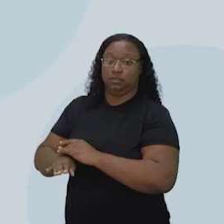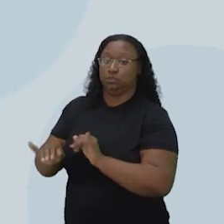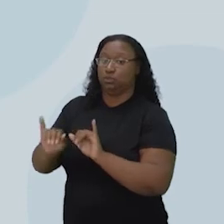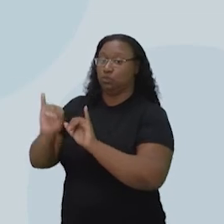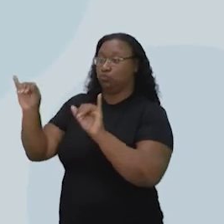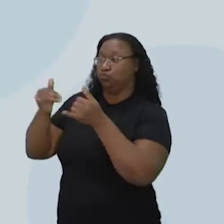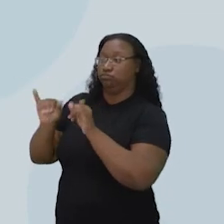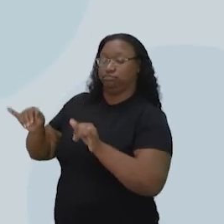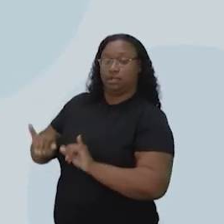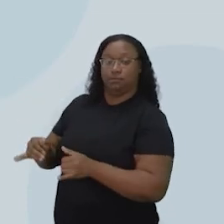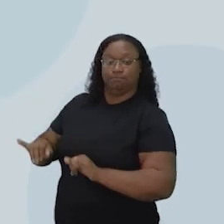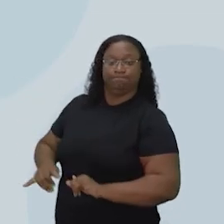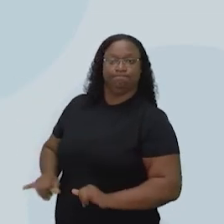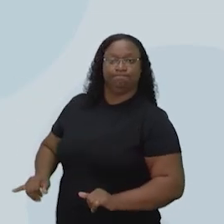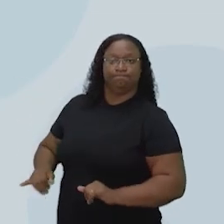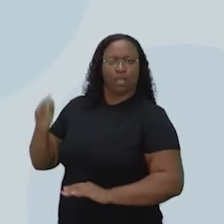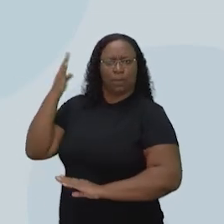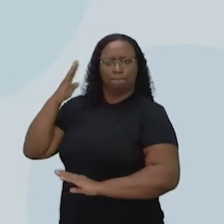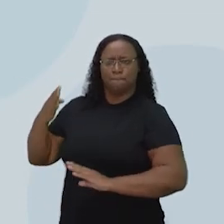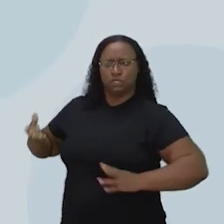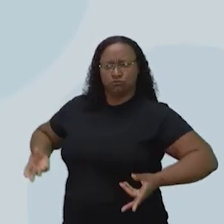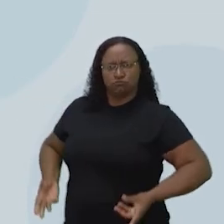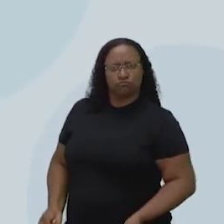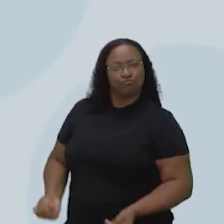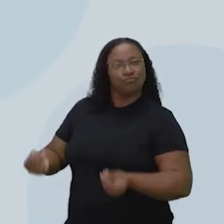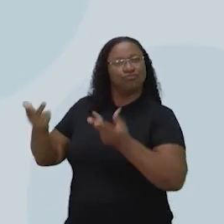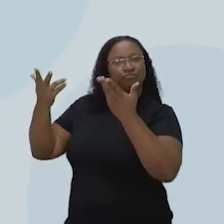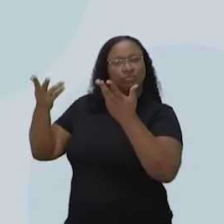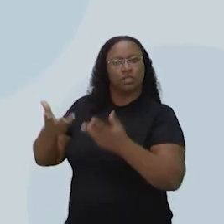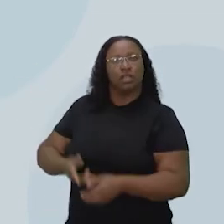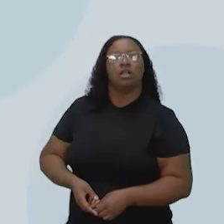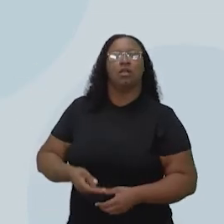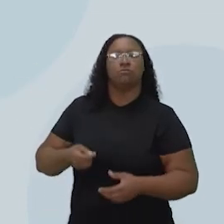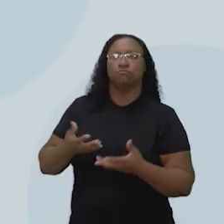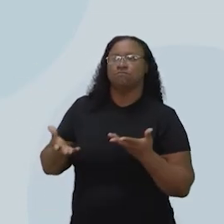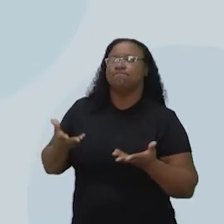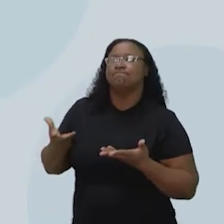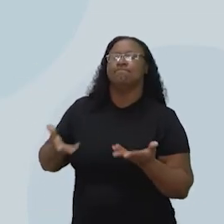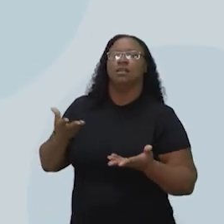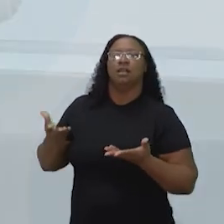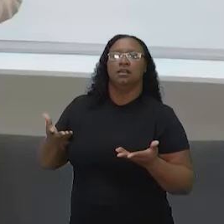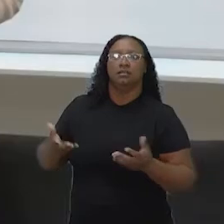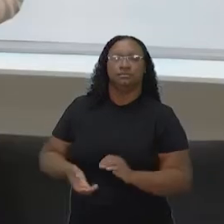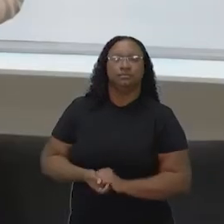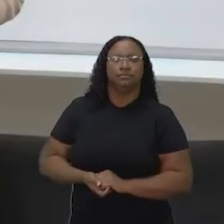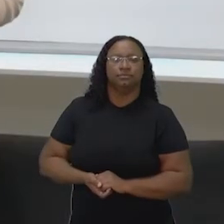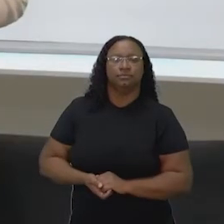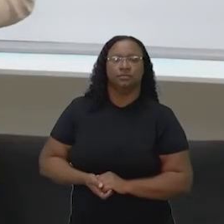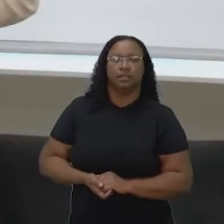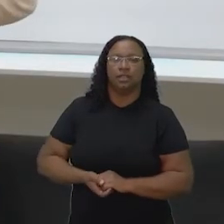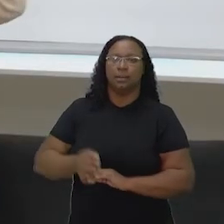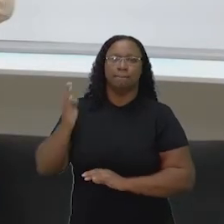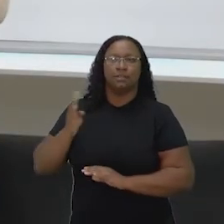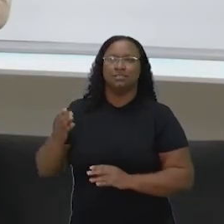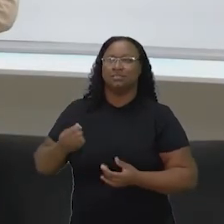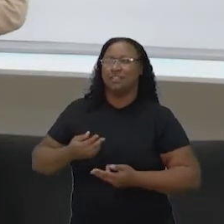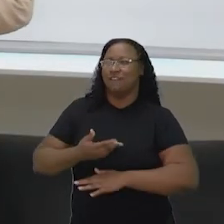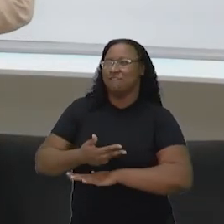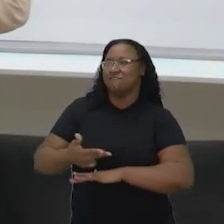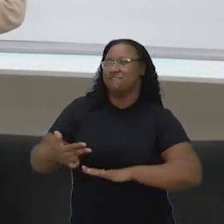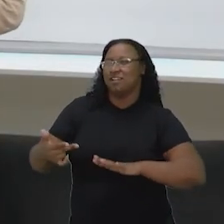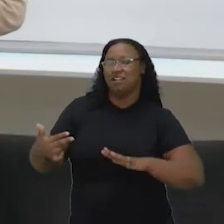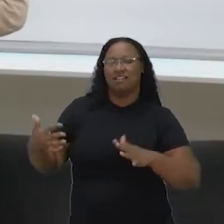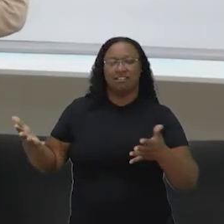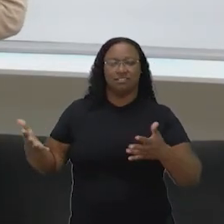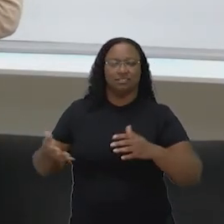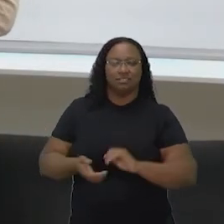tem bastante oportunidade, bastante possibilidades aí, né? Como eu falei, o Brasil é muito vasto. E